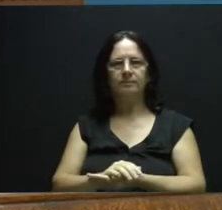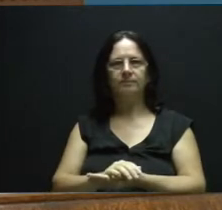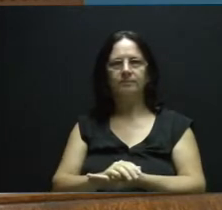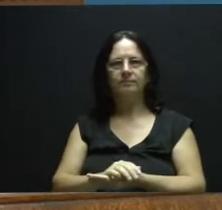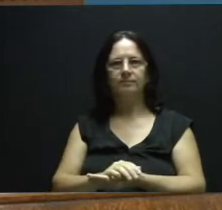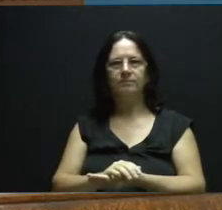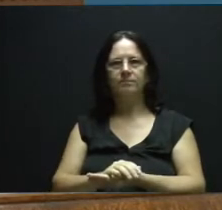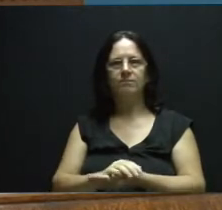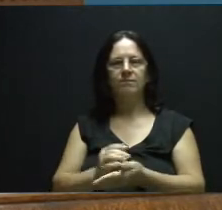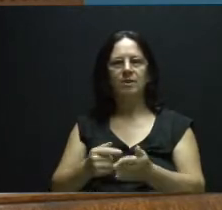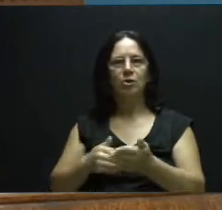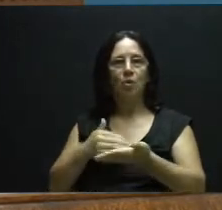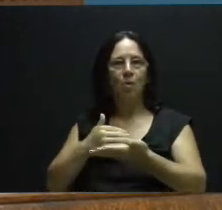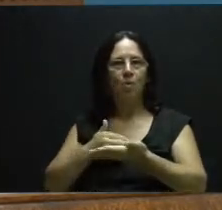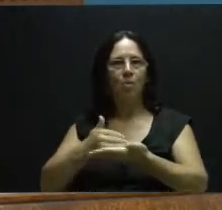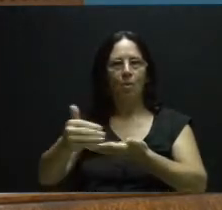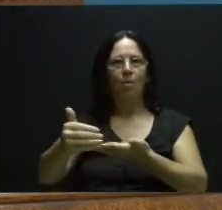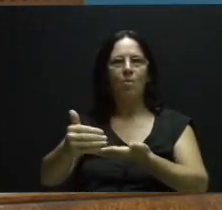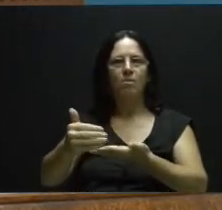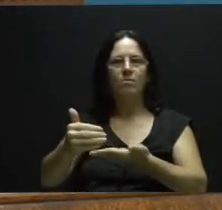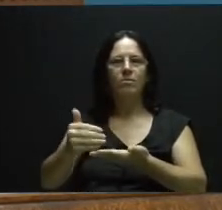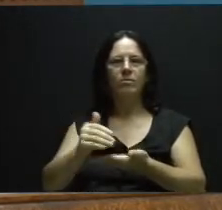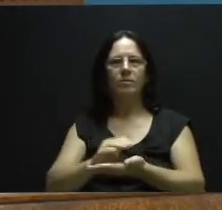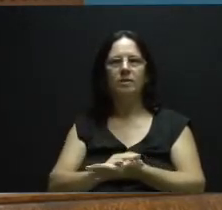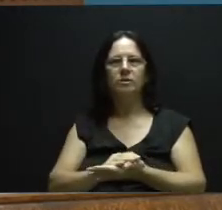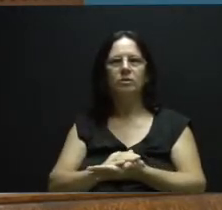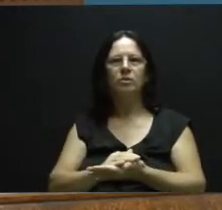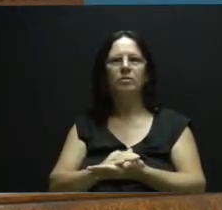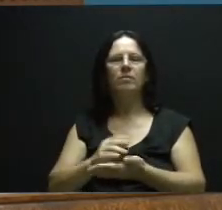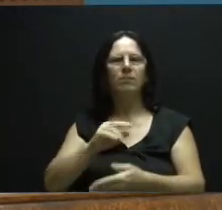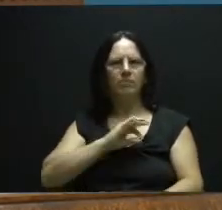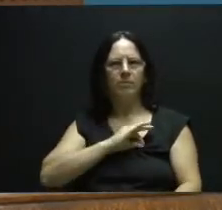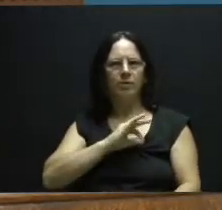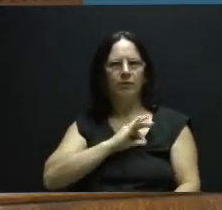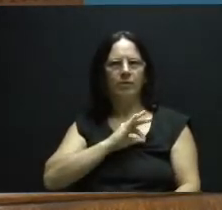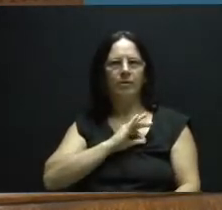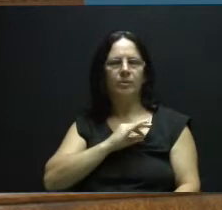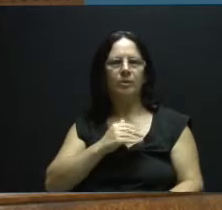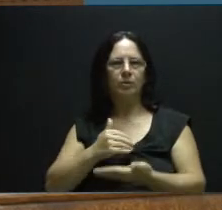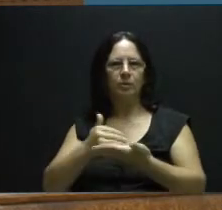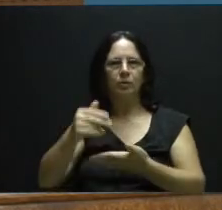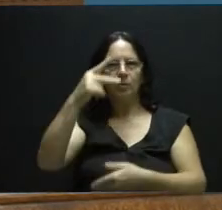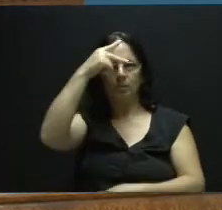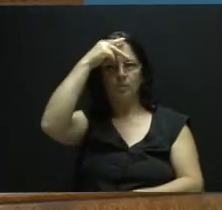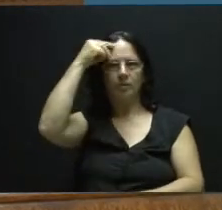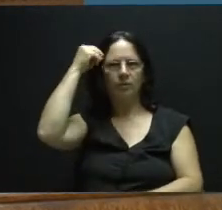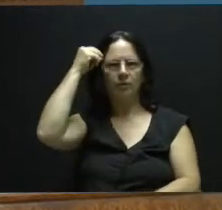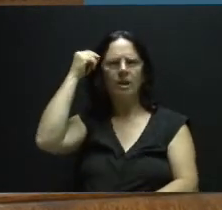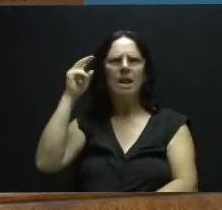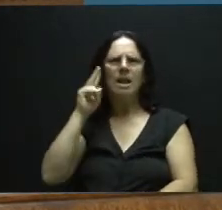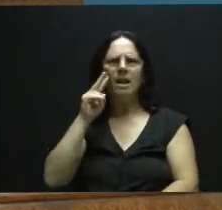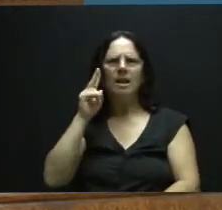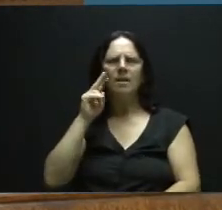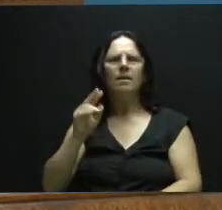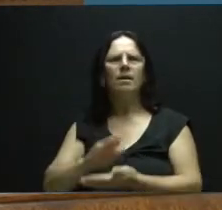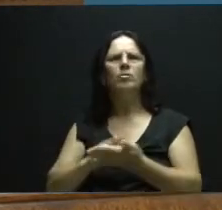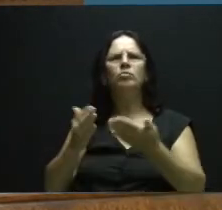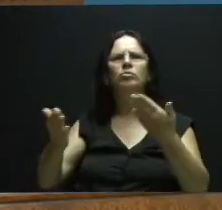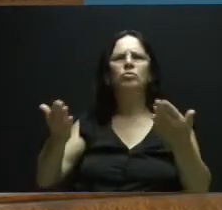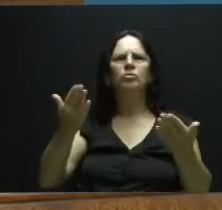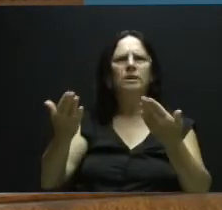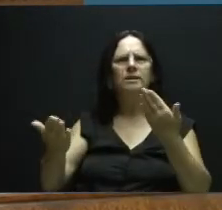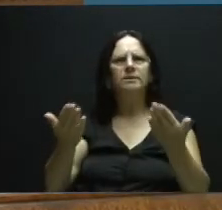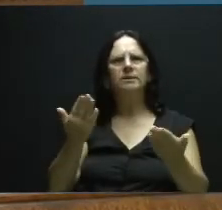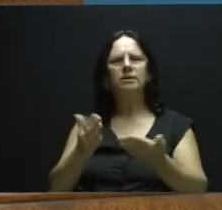ele pôde o primeiro foi com o pé esquerdo não foi com o pé direito na prefeitura municipal lembra que ele fez um balancete geral